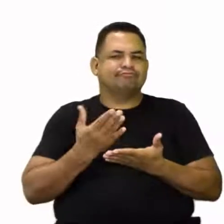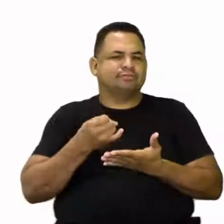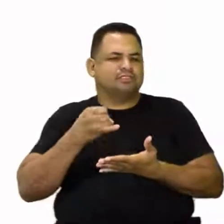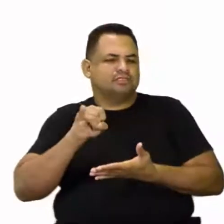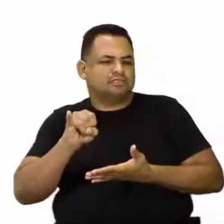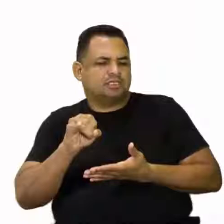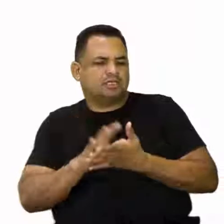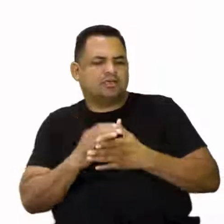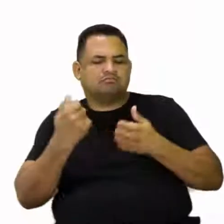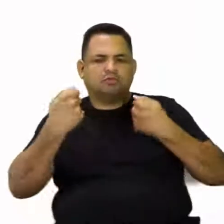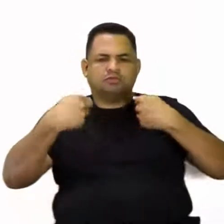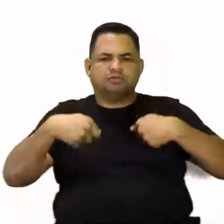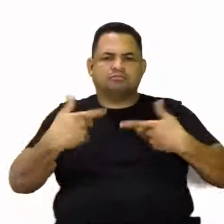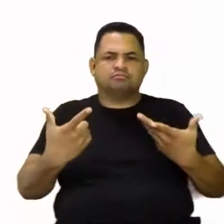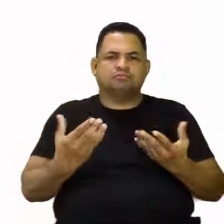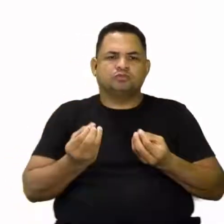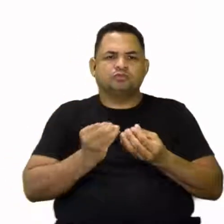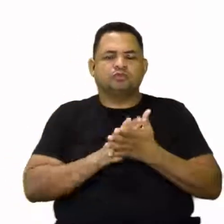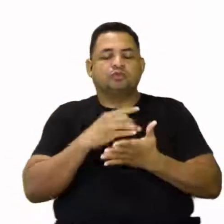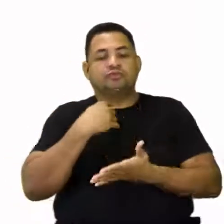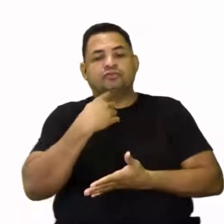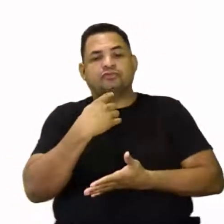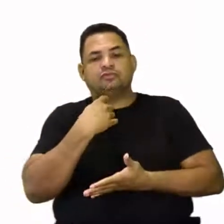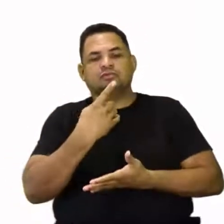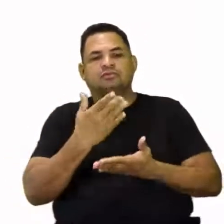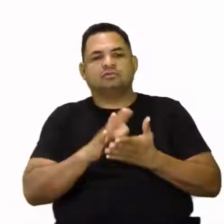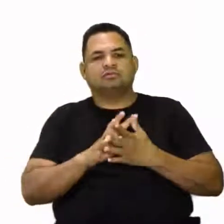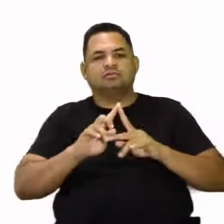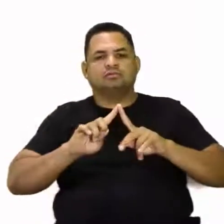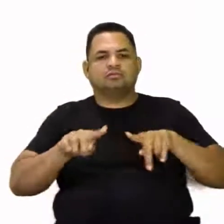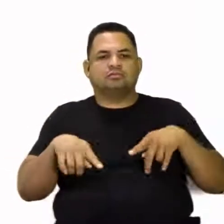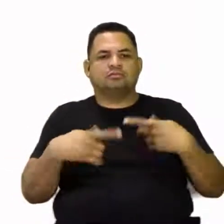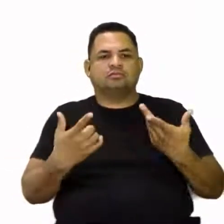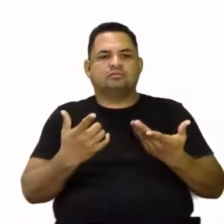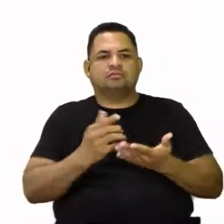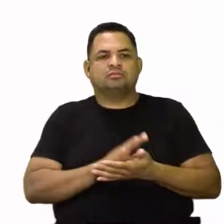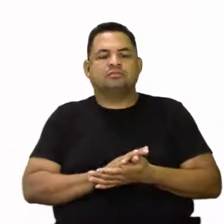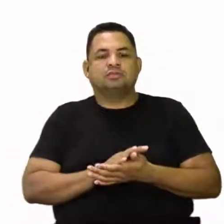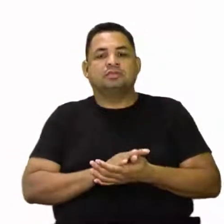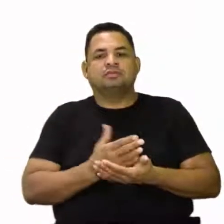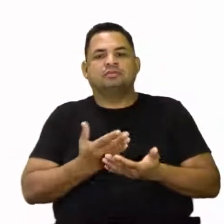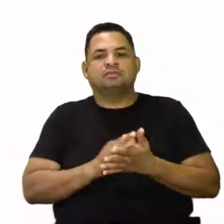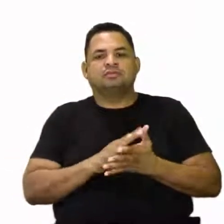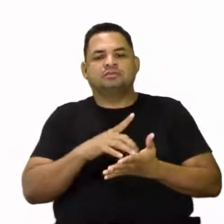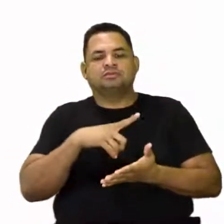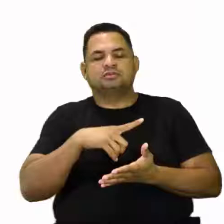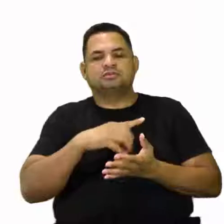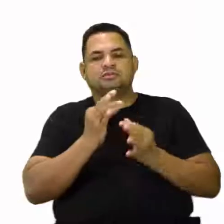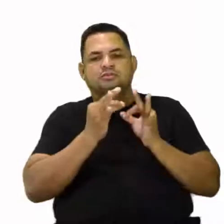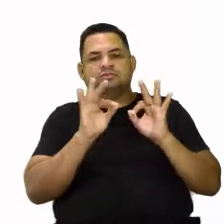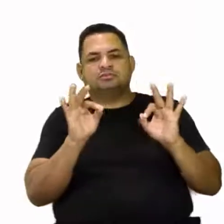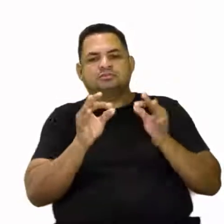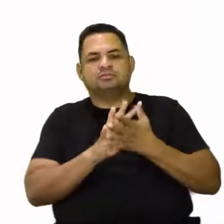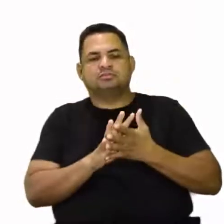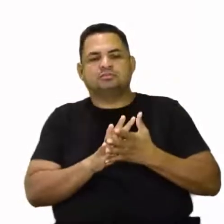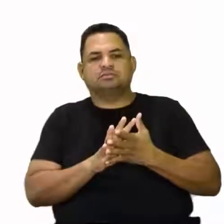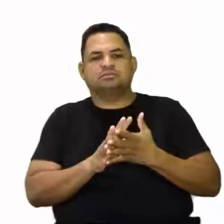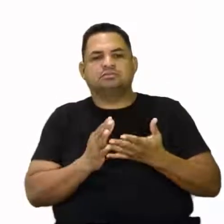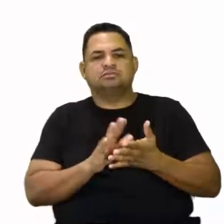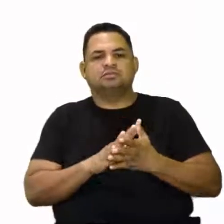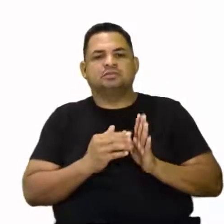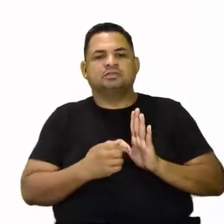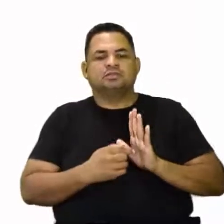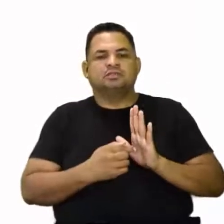das possibilidades, o modo das dúvidas. Mas o condicional simples, nós temos que lembrar o seguinte: ele